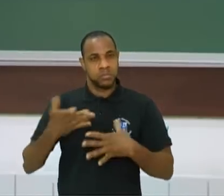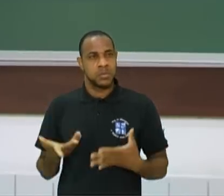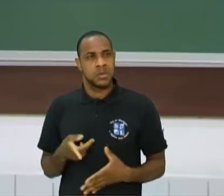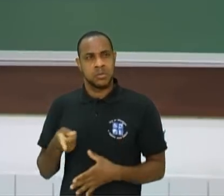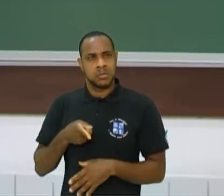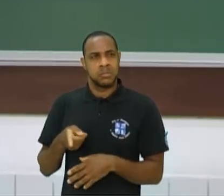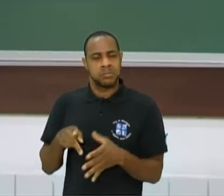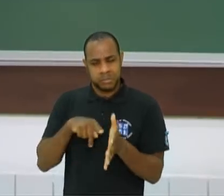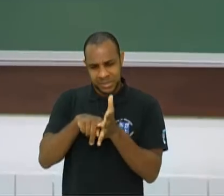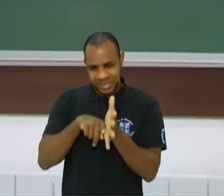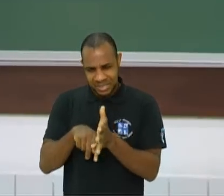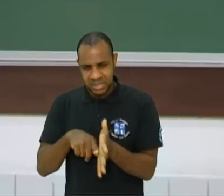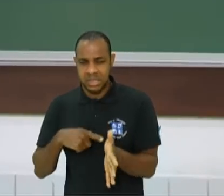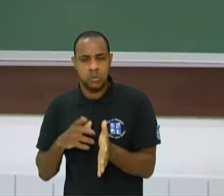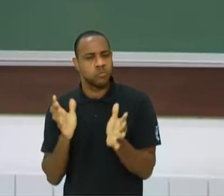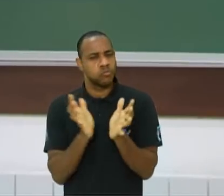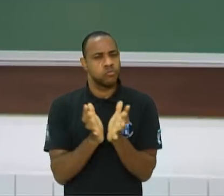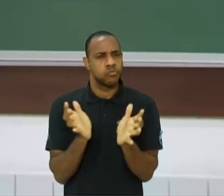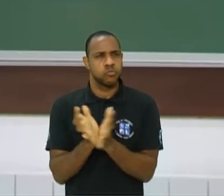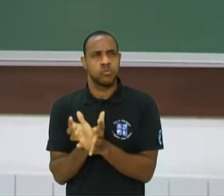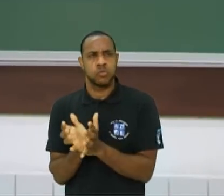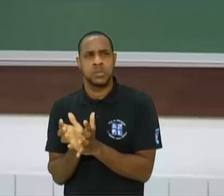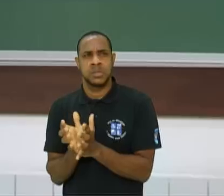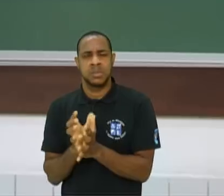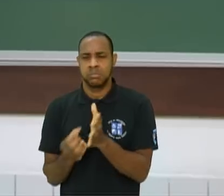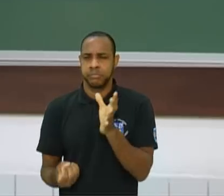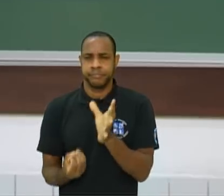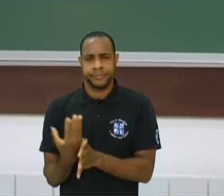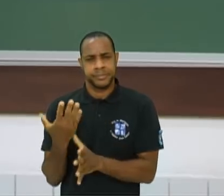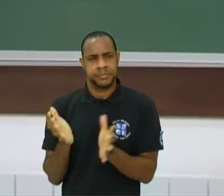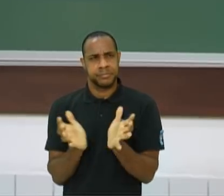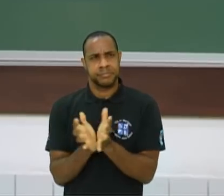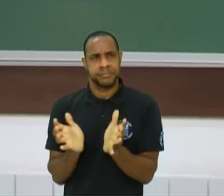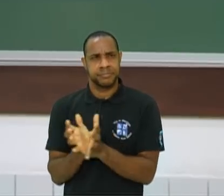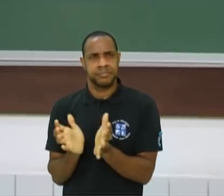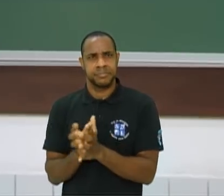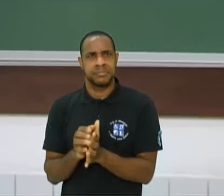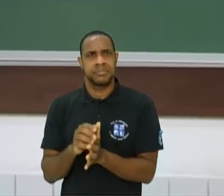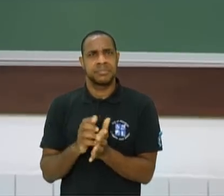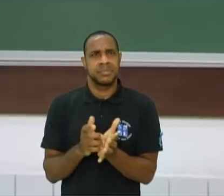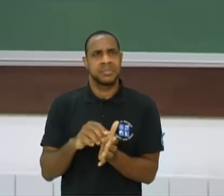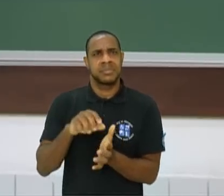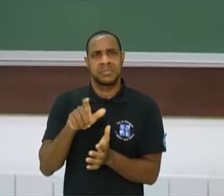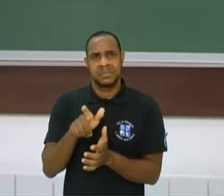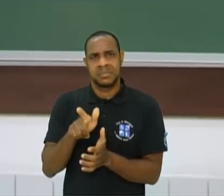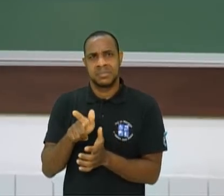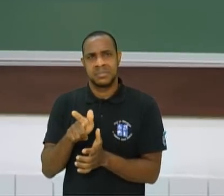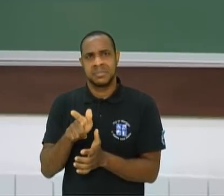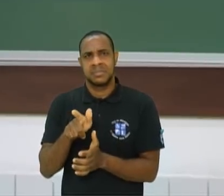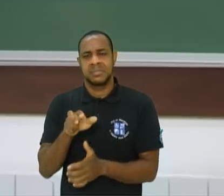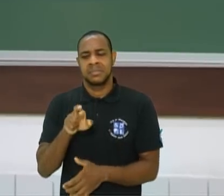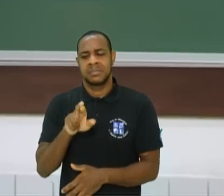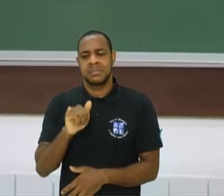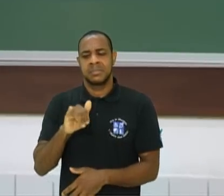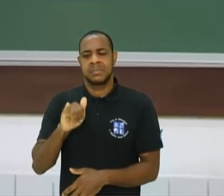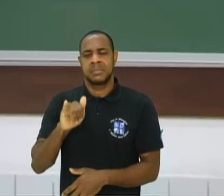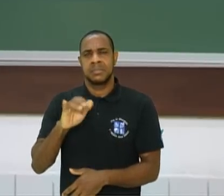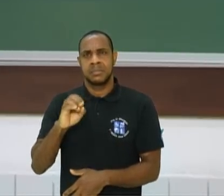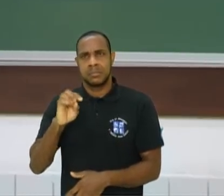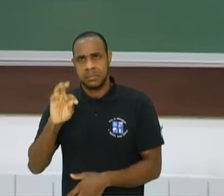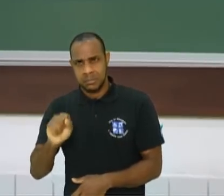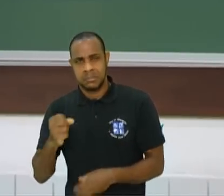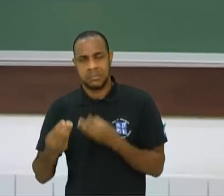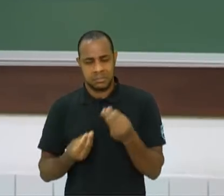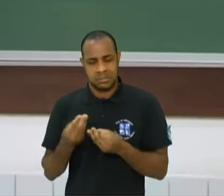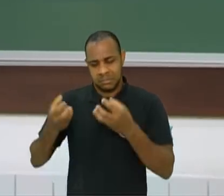lá, tem grupos, inclusive, formados, né, de griots, contando, né, os contadores de histórias aqui no nosso país também.